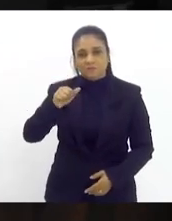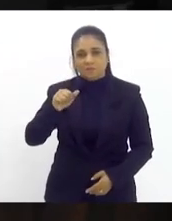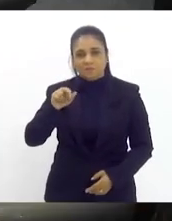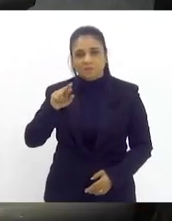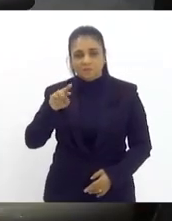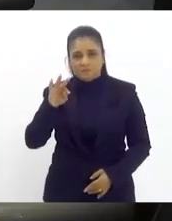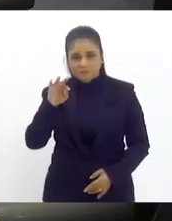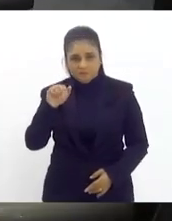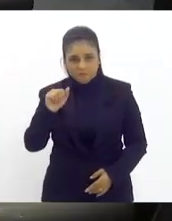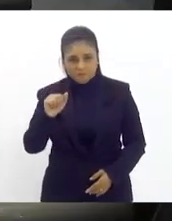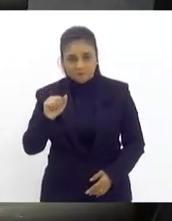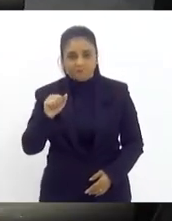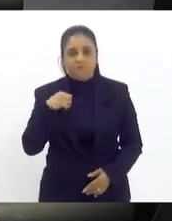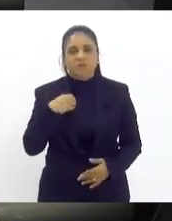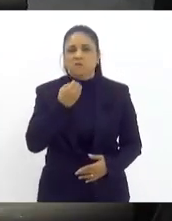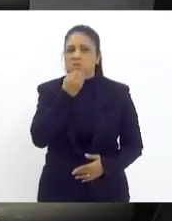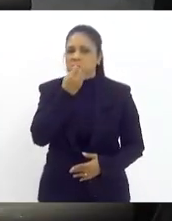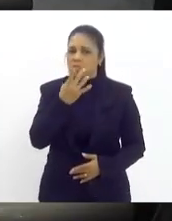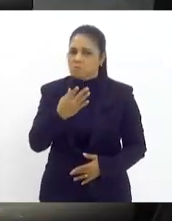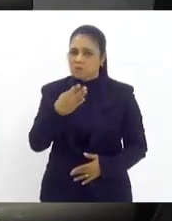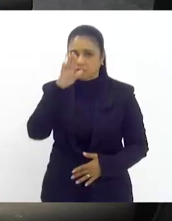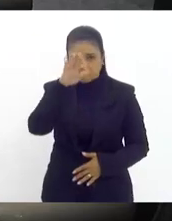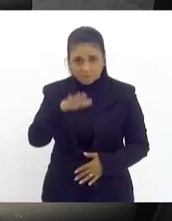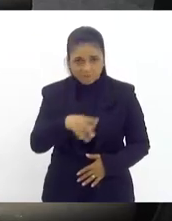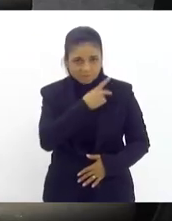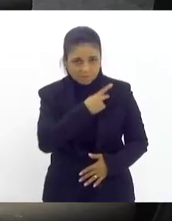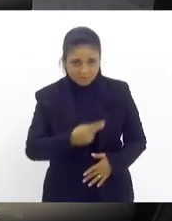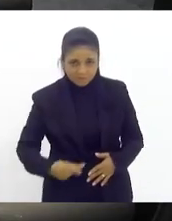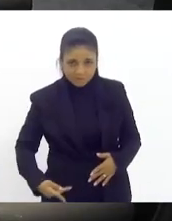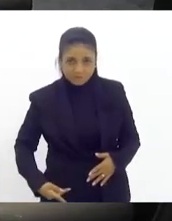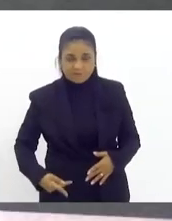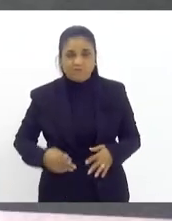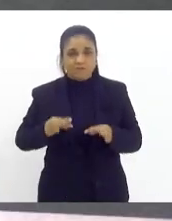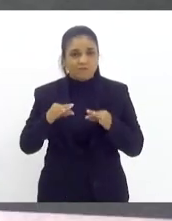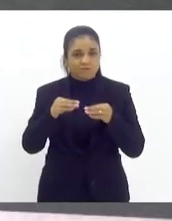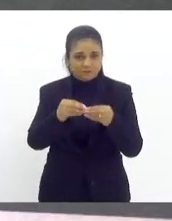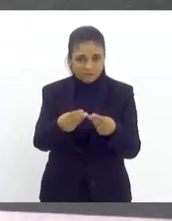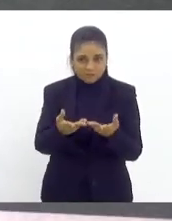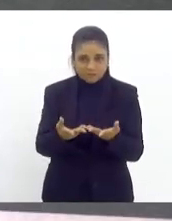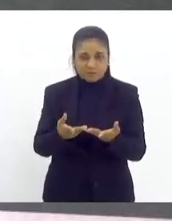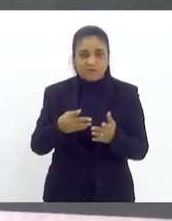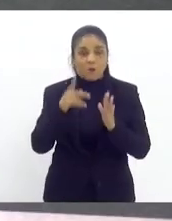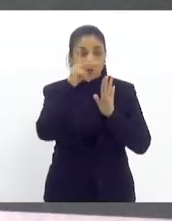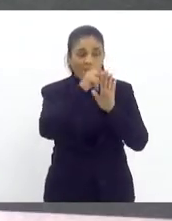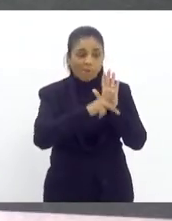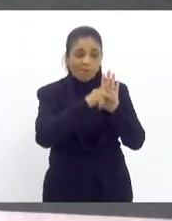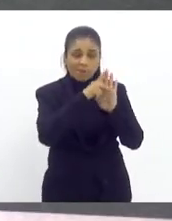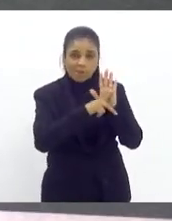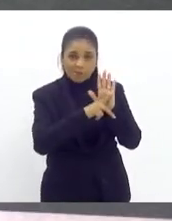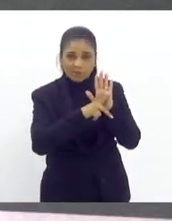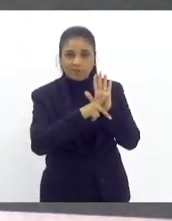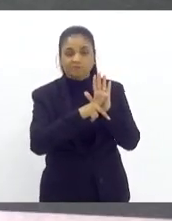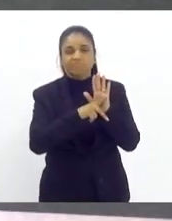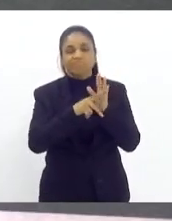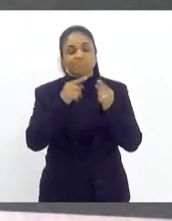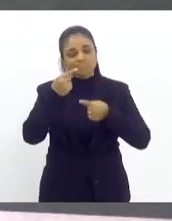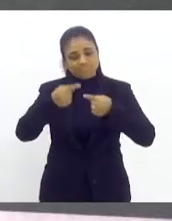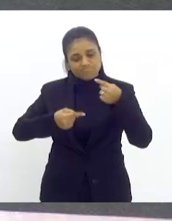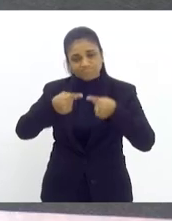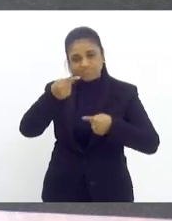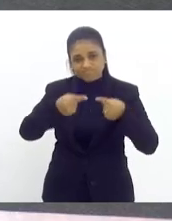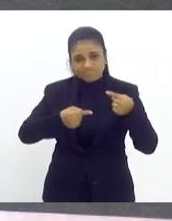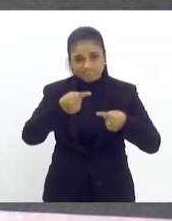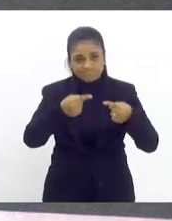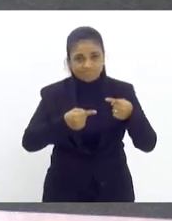Presidente Boa tarde a todos e todos rapidamente esse projeto é fruto de um debate que se